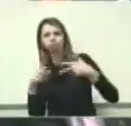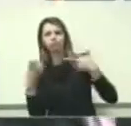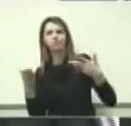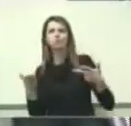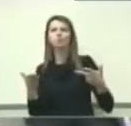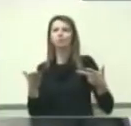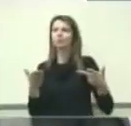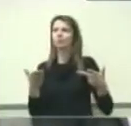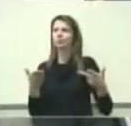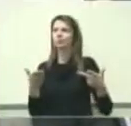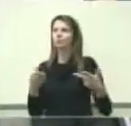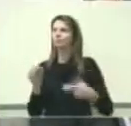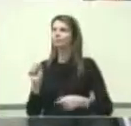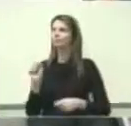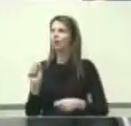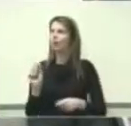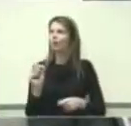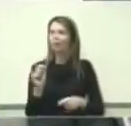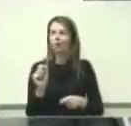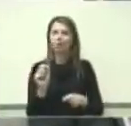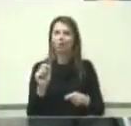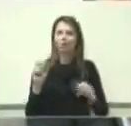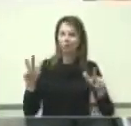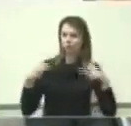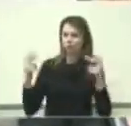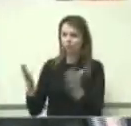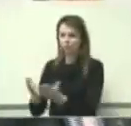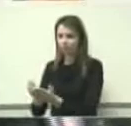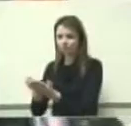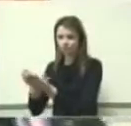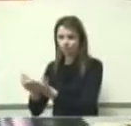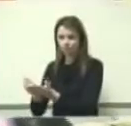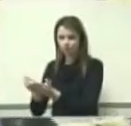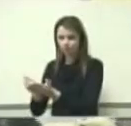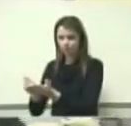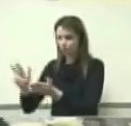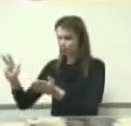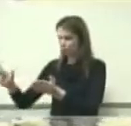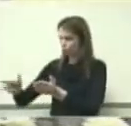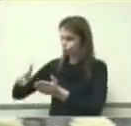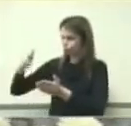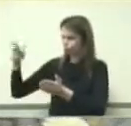e o vento Foi chegando e começou a sacudir as águas